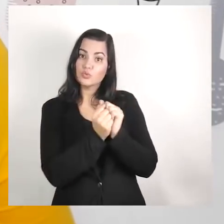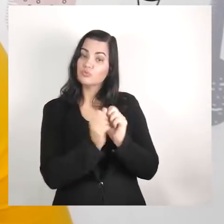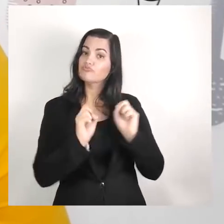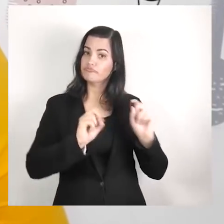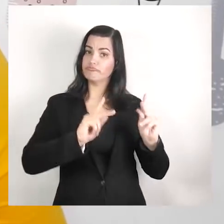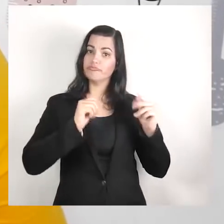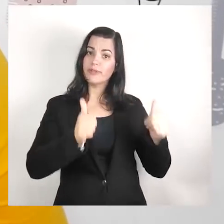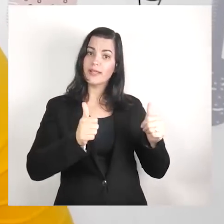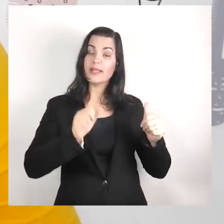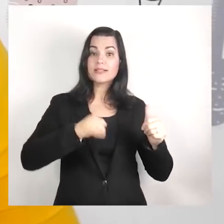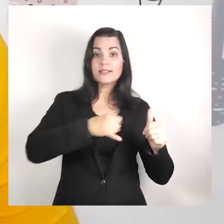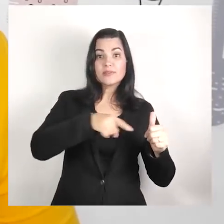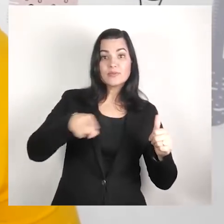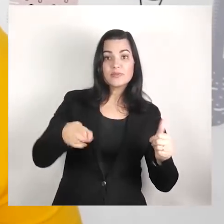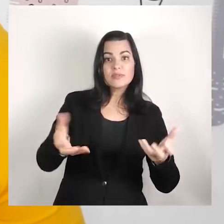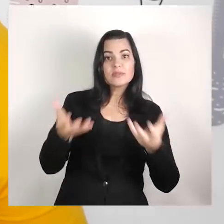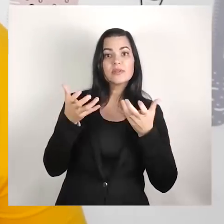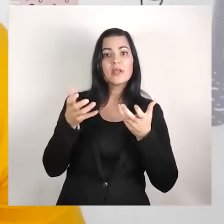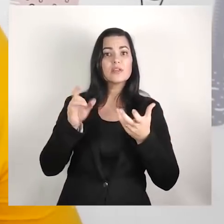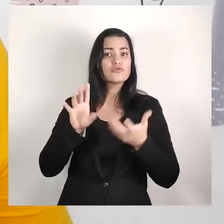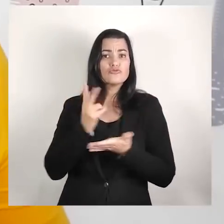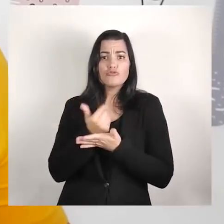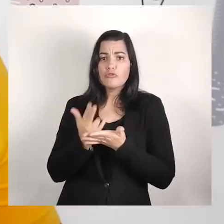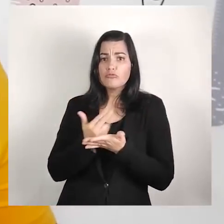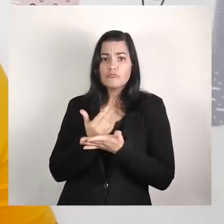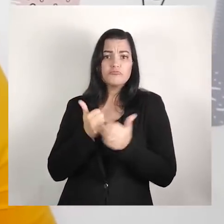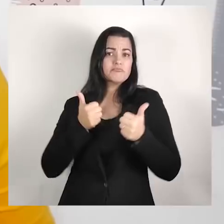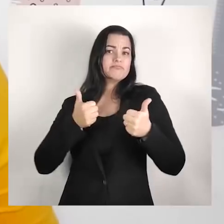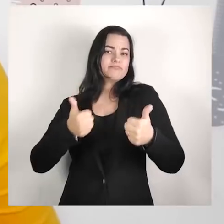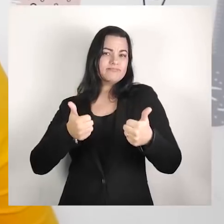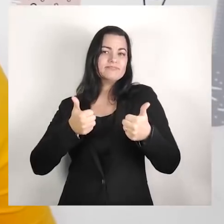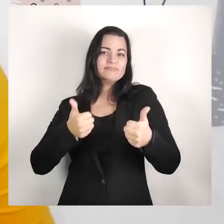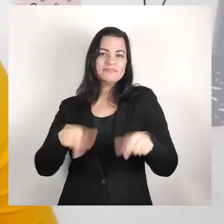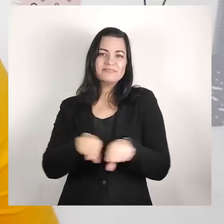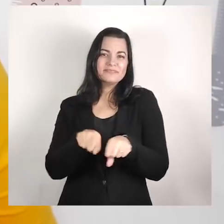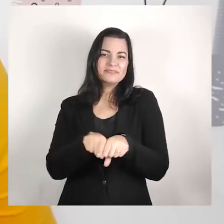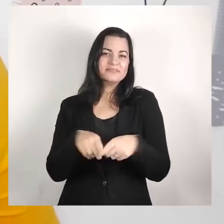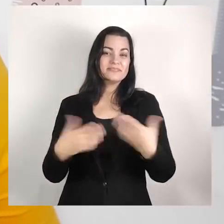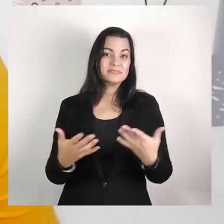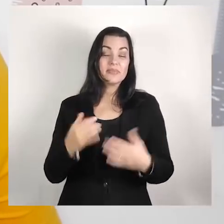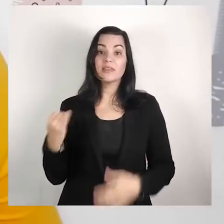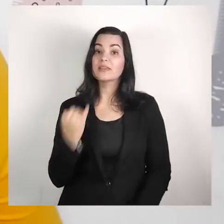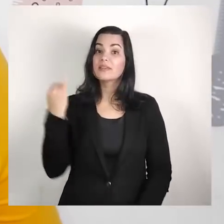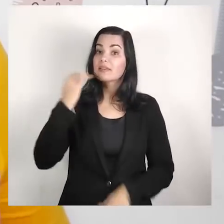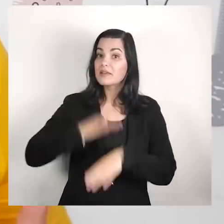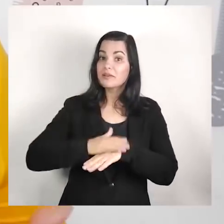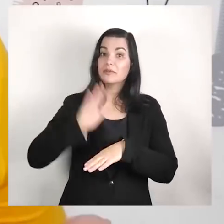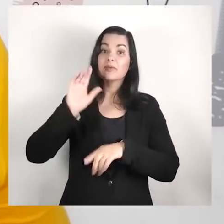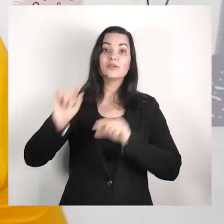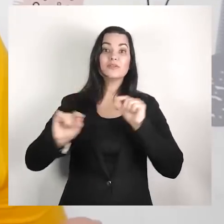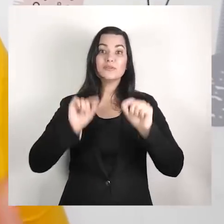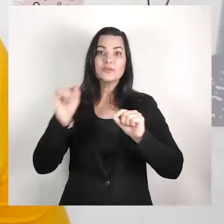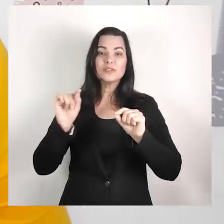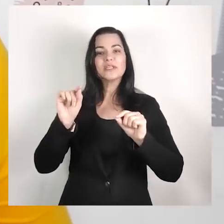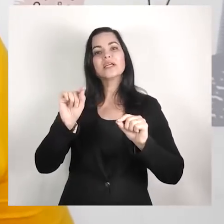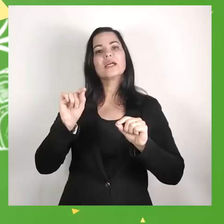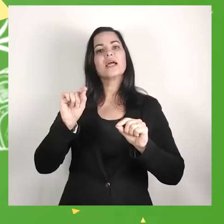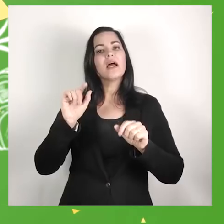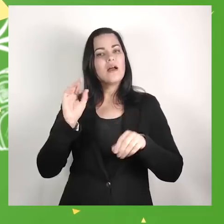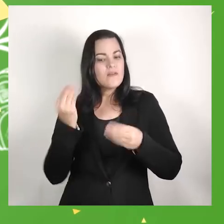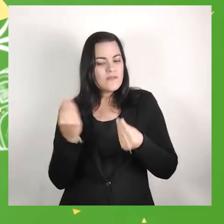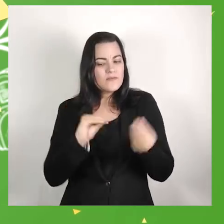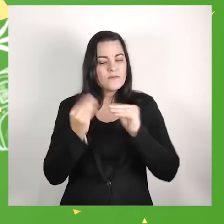escrita, tudo bem. Se você quiser fazer apenas um desenho, tudo bem também. O importante